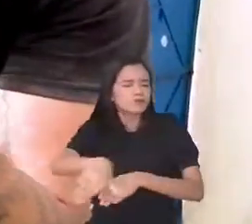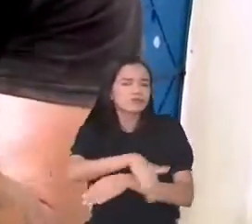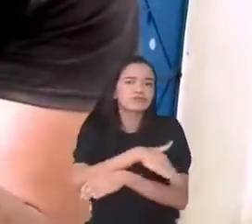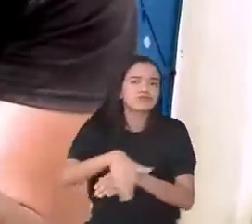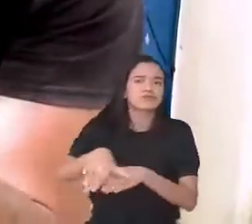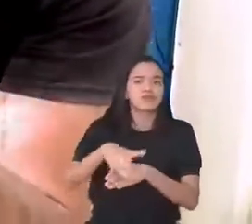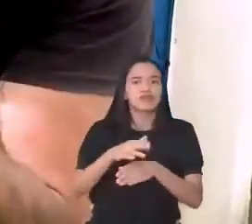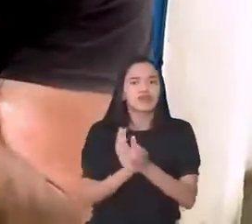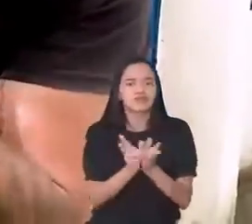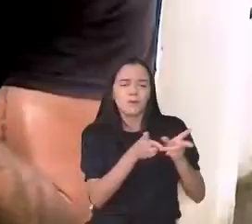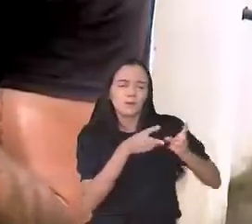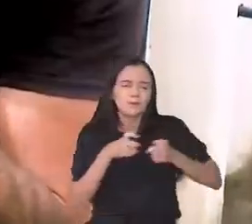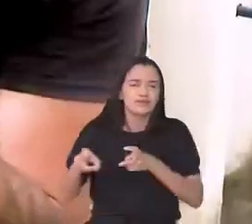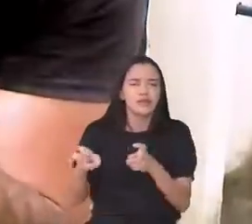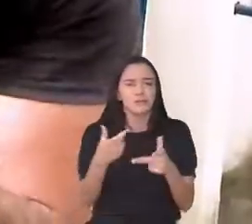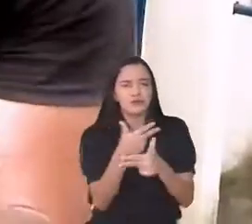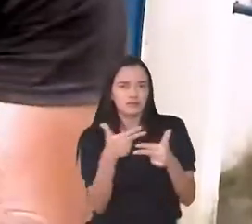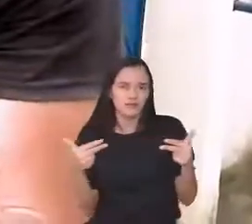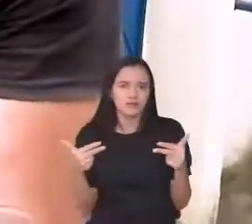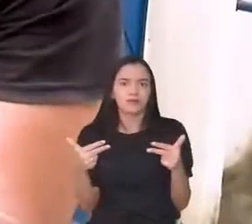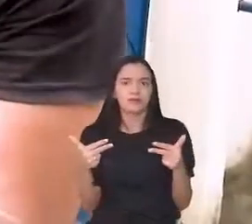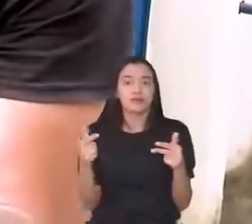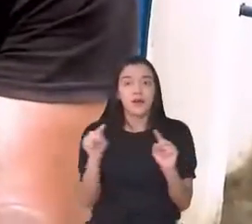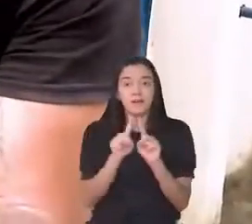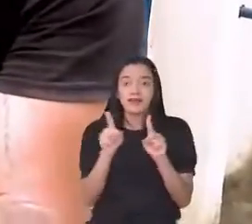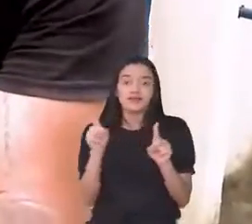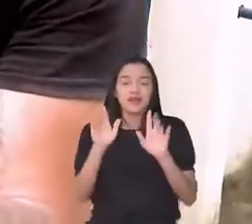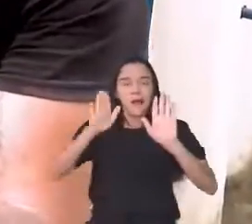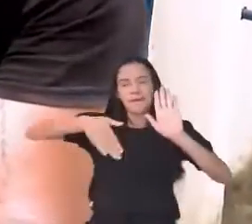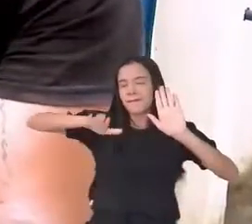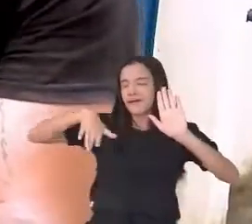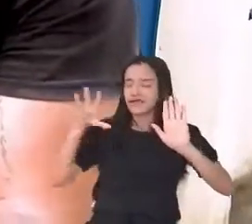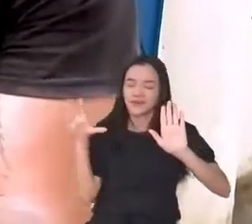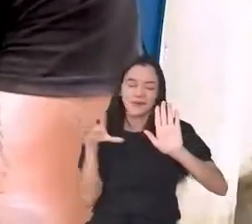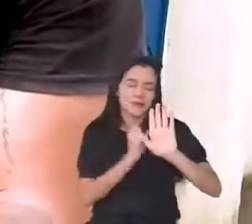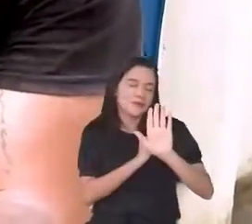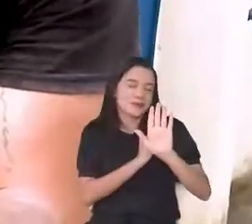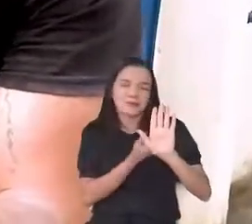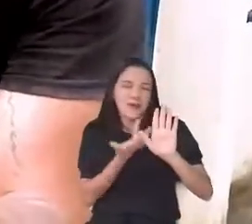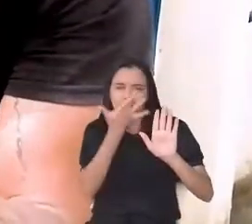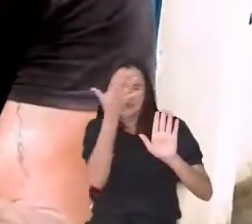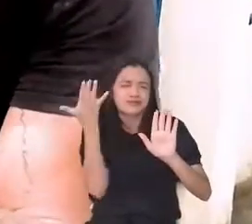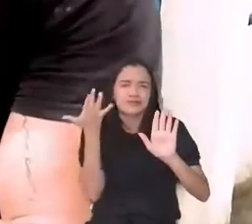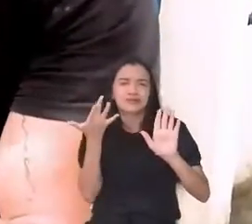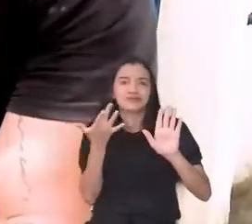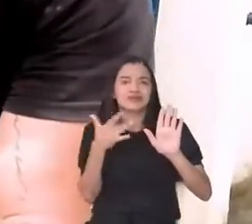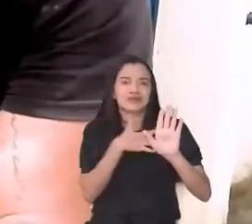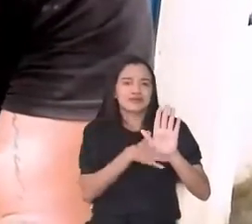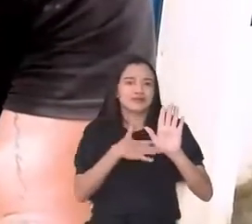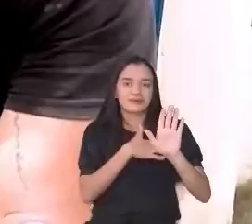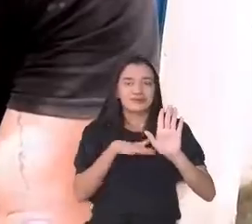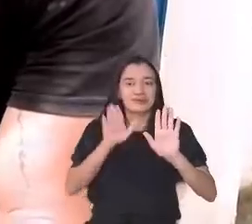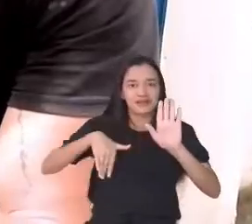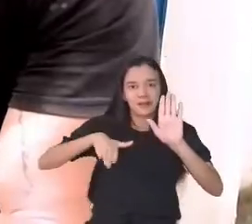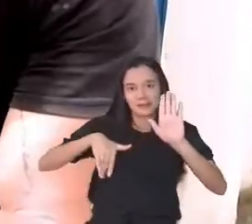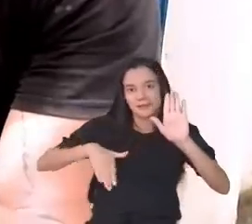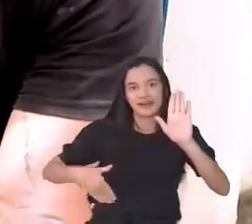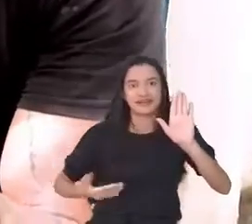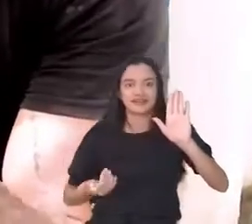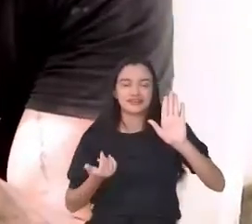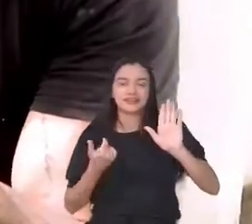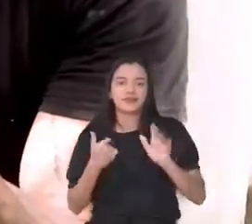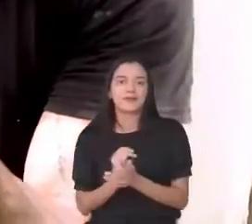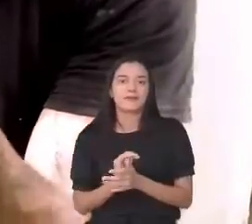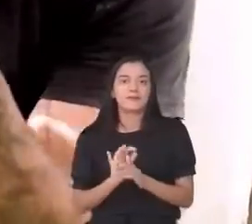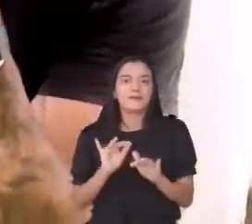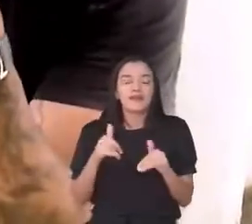eu vou identificando coisas, eu curto, mas eu amo a praia, né? Quem não gosta da praia? Então eu gosto muito de praia, e aí eu ao